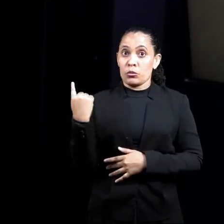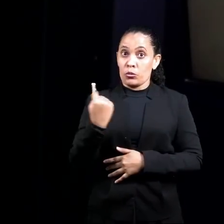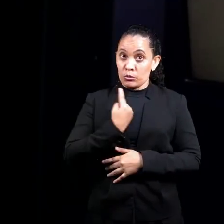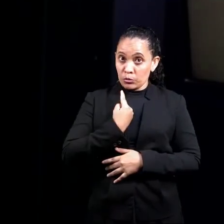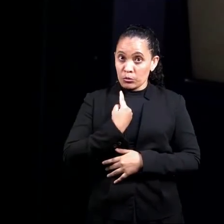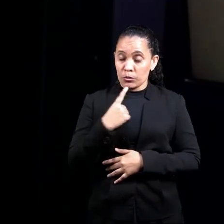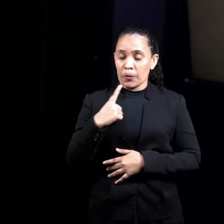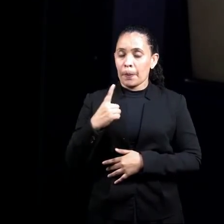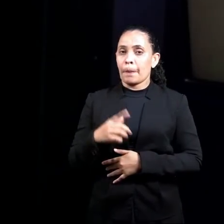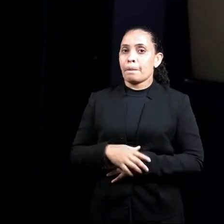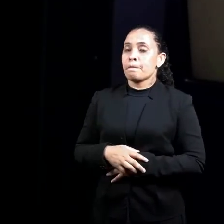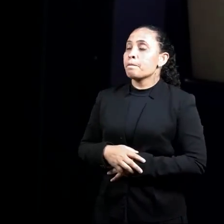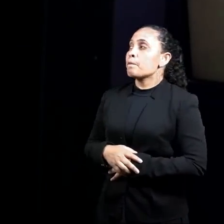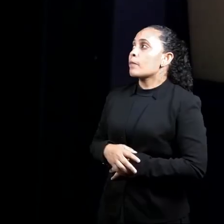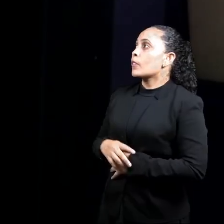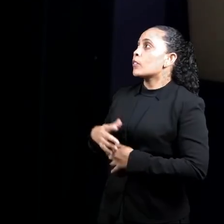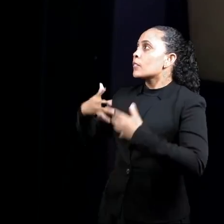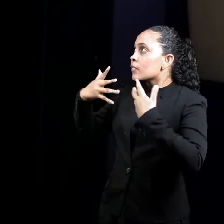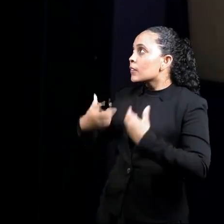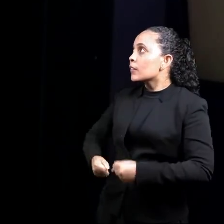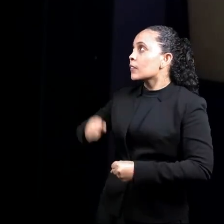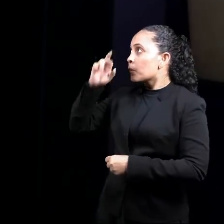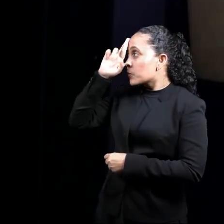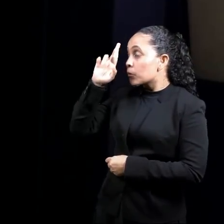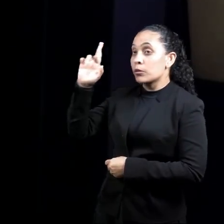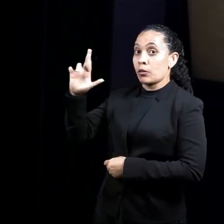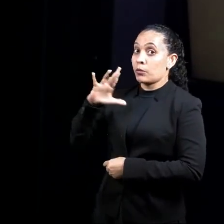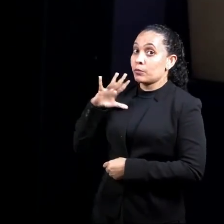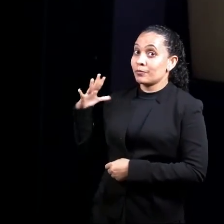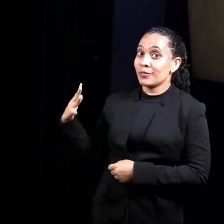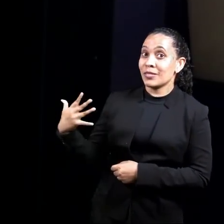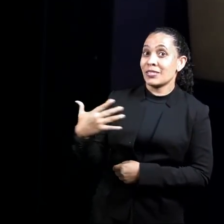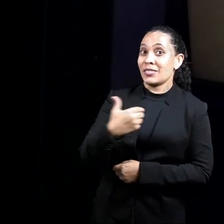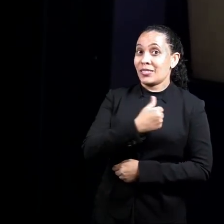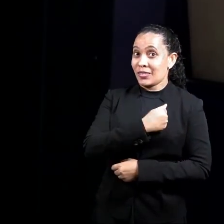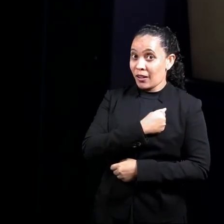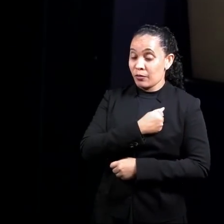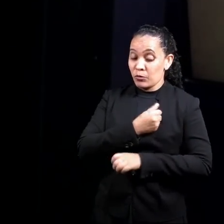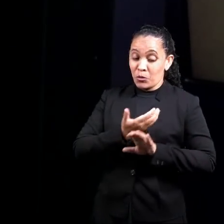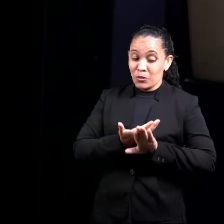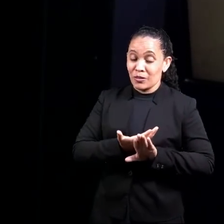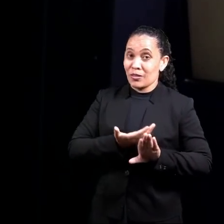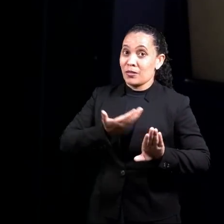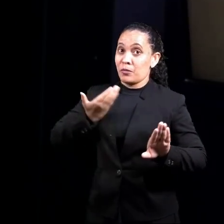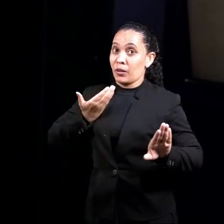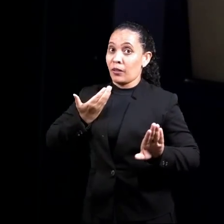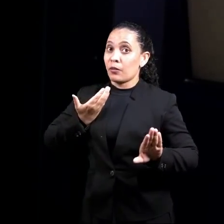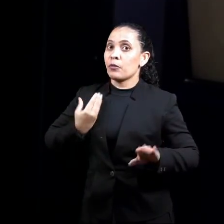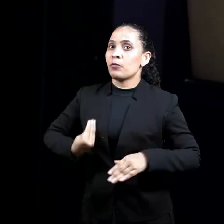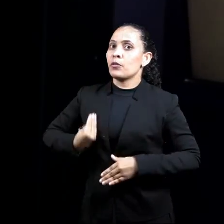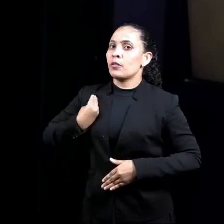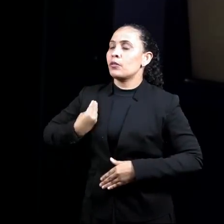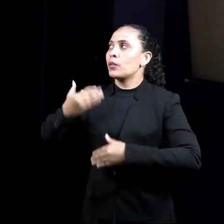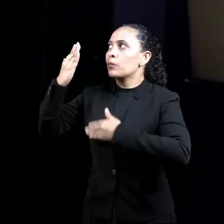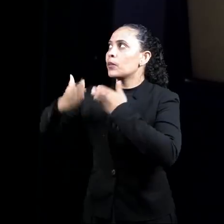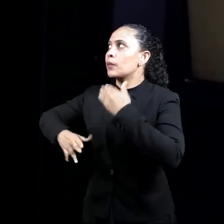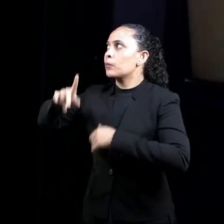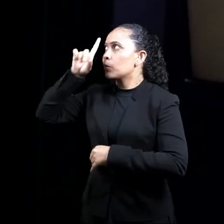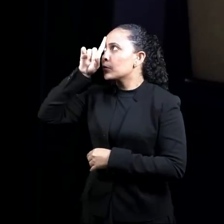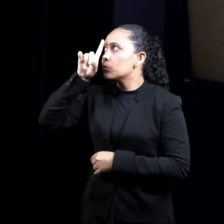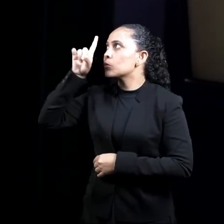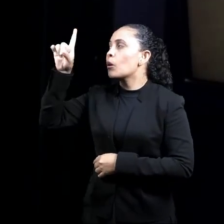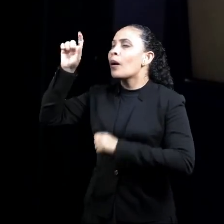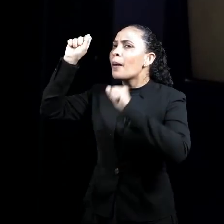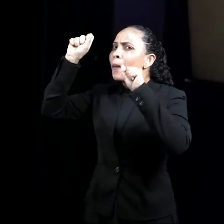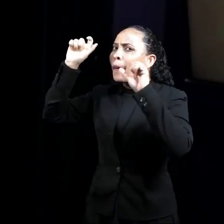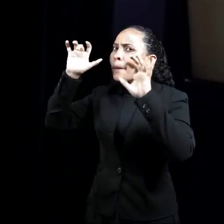fazemos parte do reino do Senhor, né, nós somos resgatados do mundo, e hoje nós estamos vivendo na presença do Senhor, a bênção nossa é